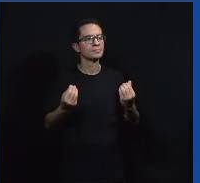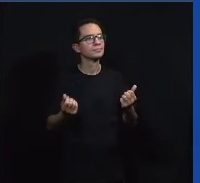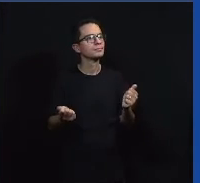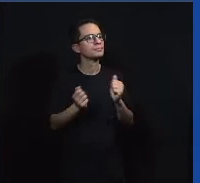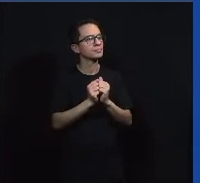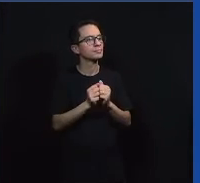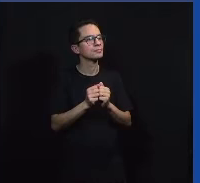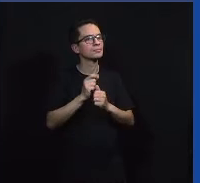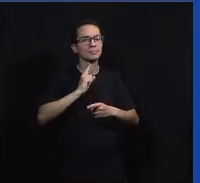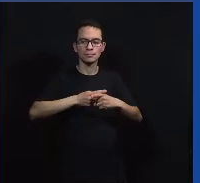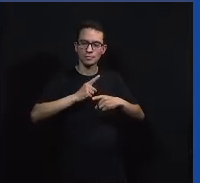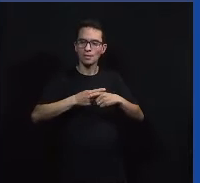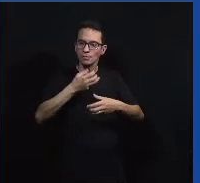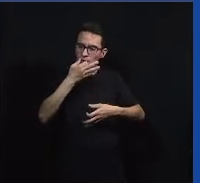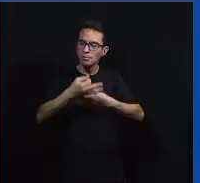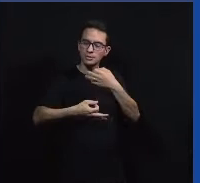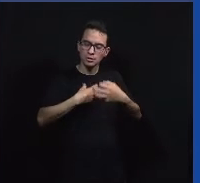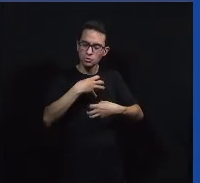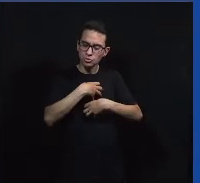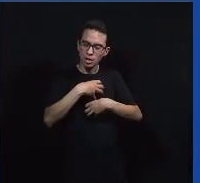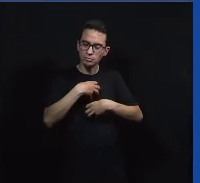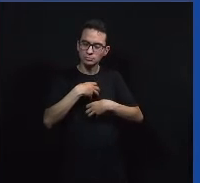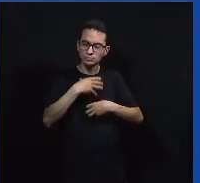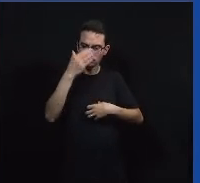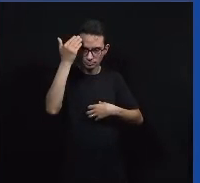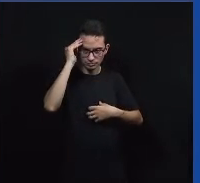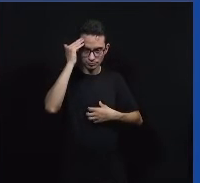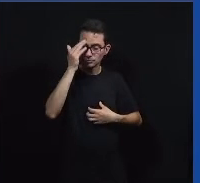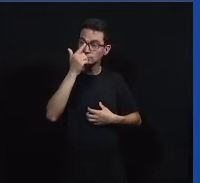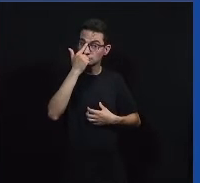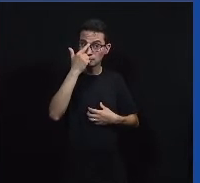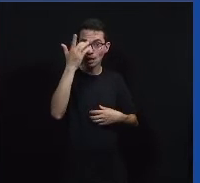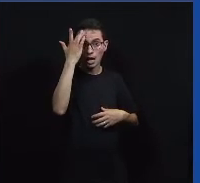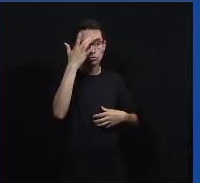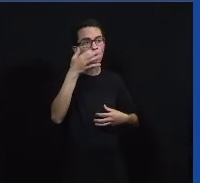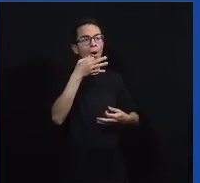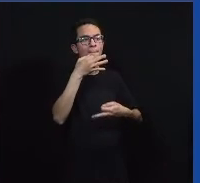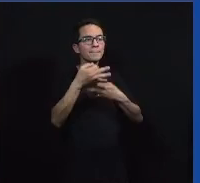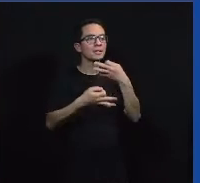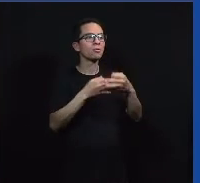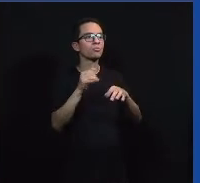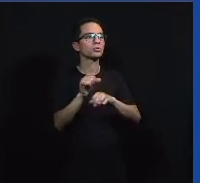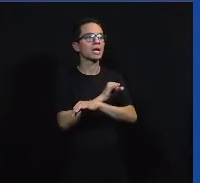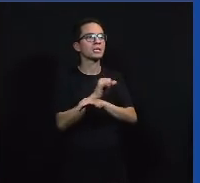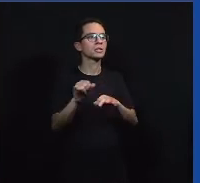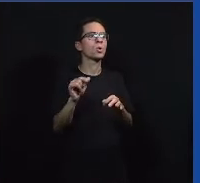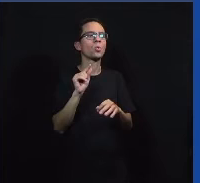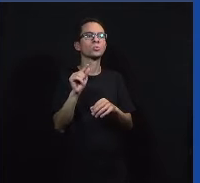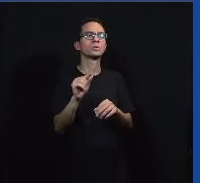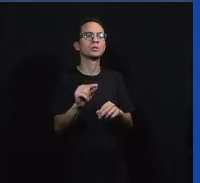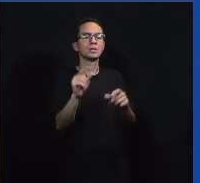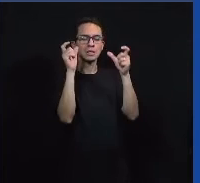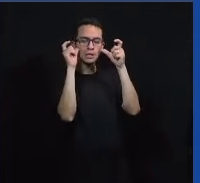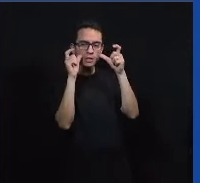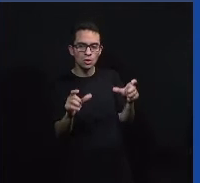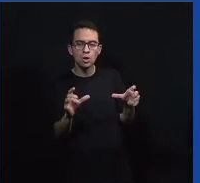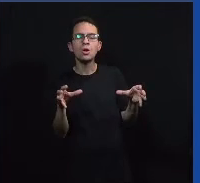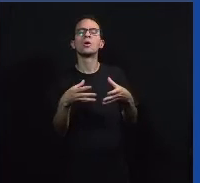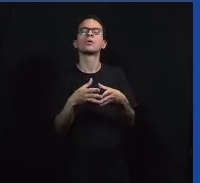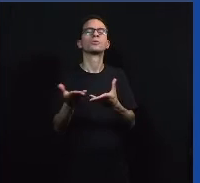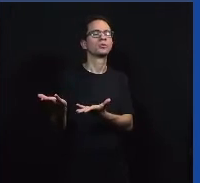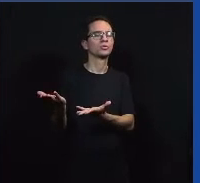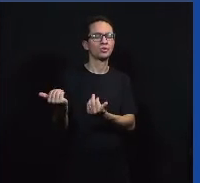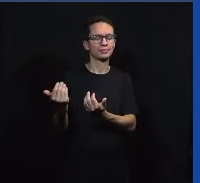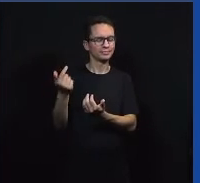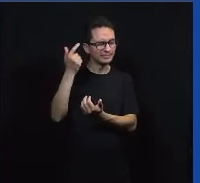Pop comentou, do meio, né, acho que uma grande estratégia nossa foi os interesses dos próprios jovens, né? Eles perceberam